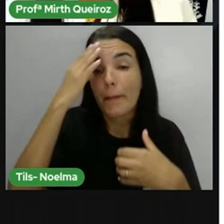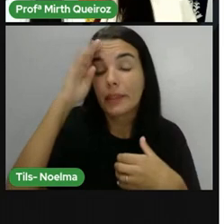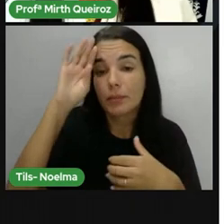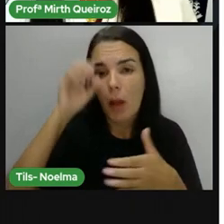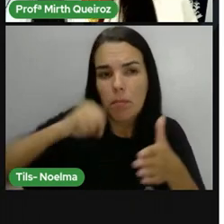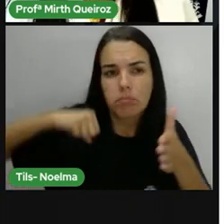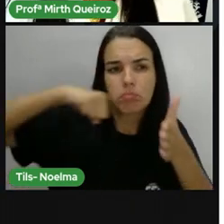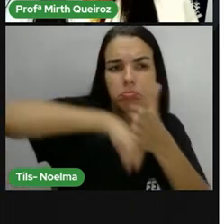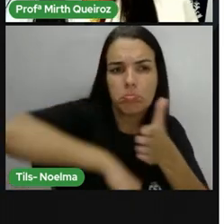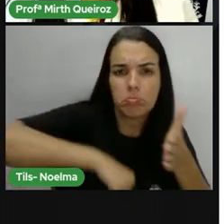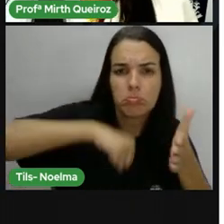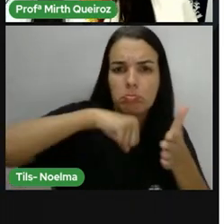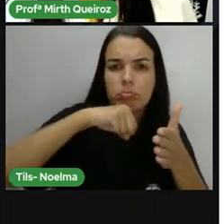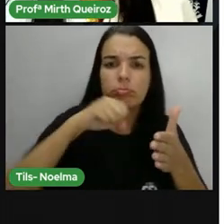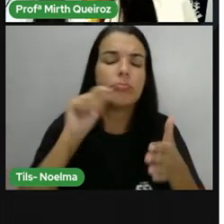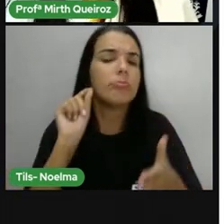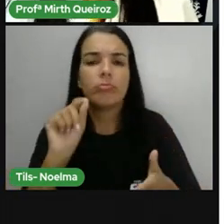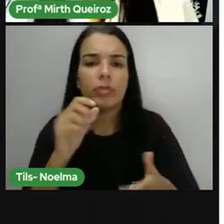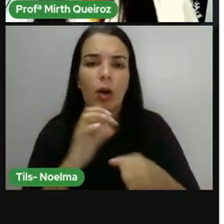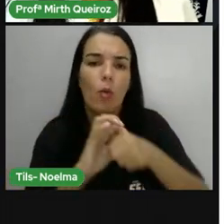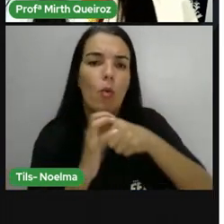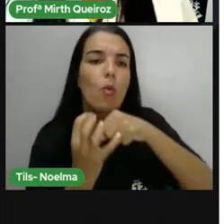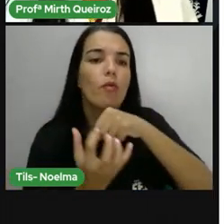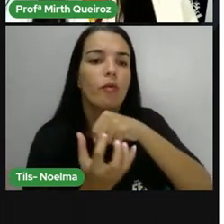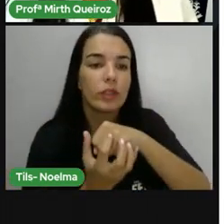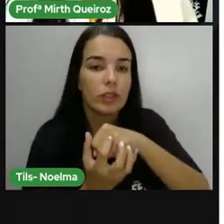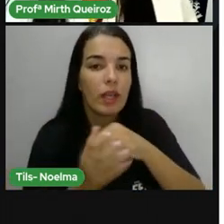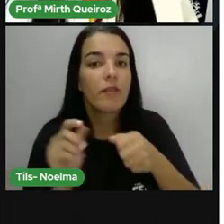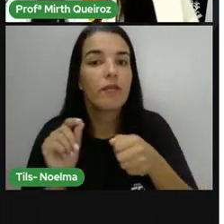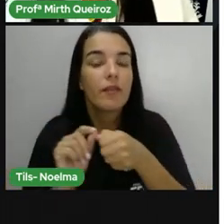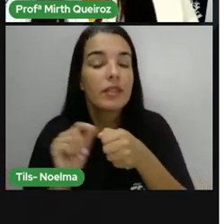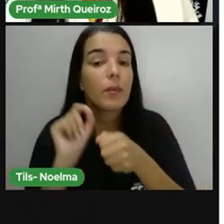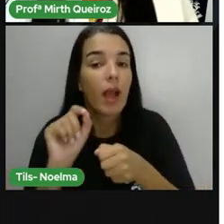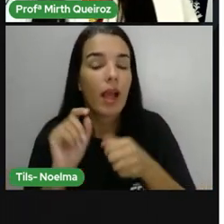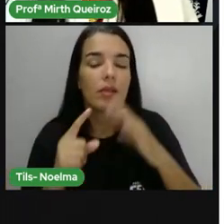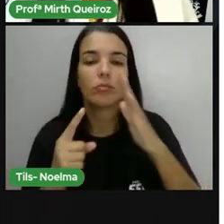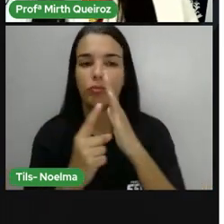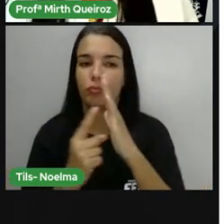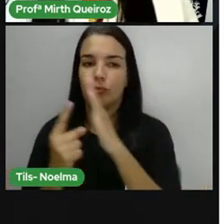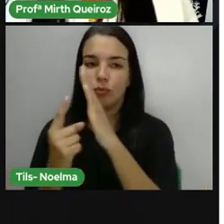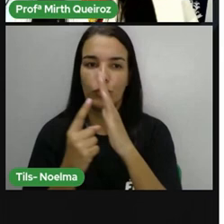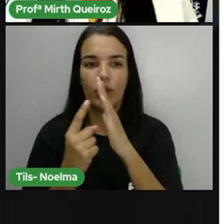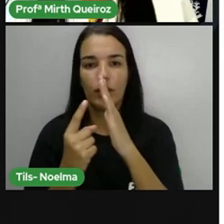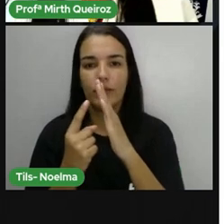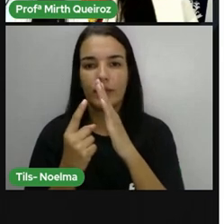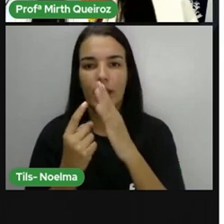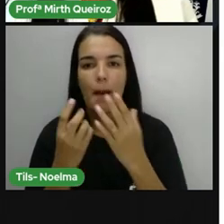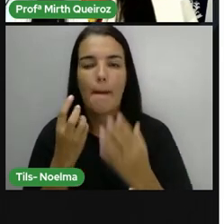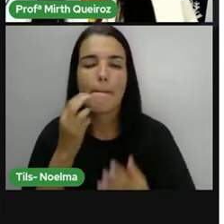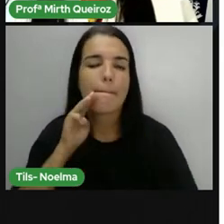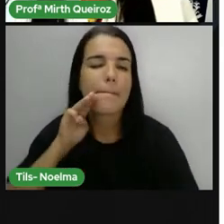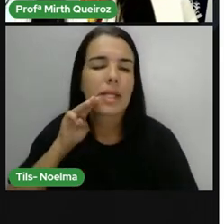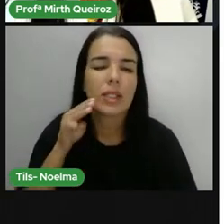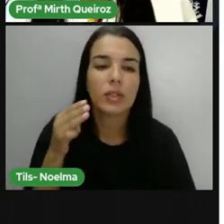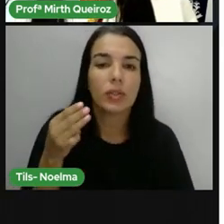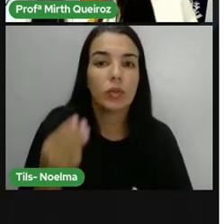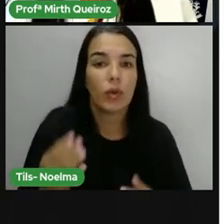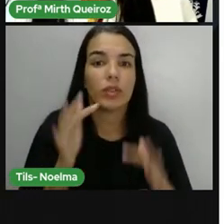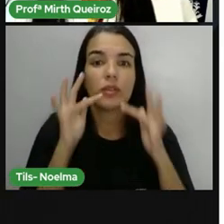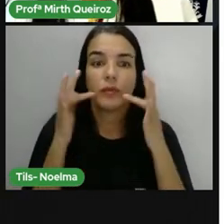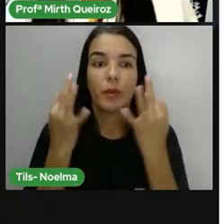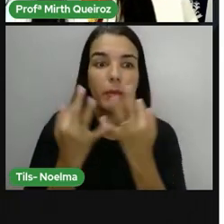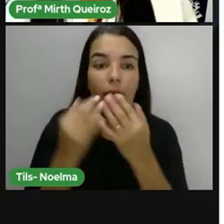combate ao Covid, seria isso, que é o isolamento social. Milhões de famílias estão dentro de casa o